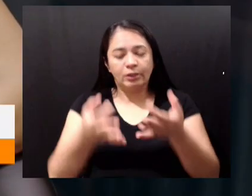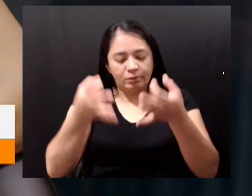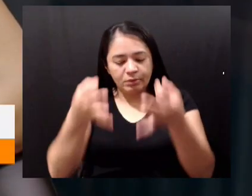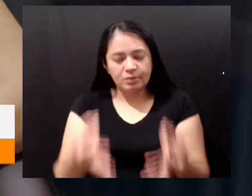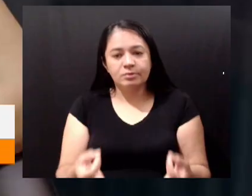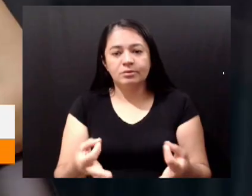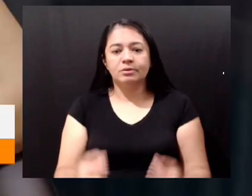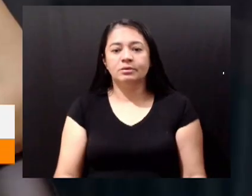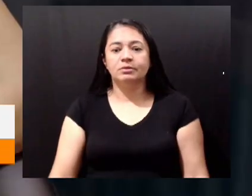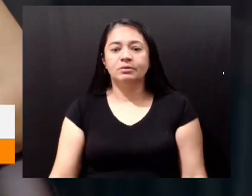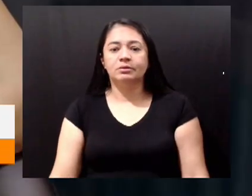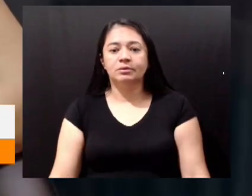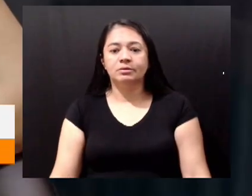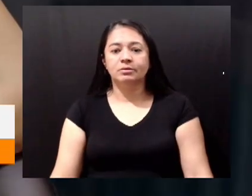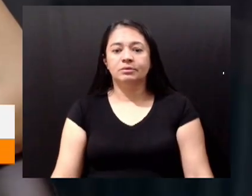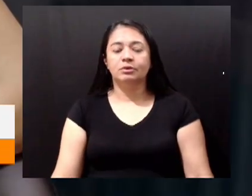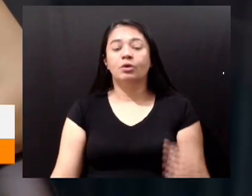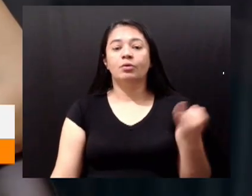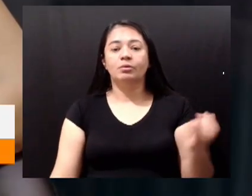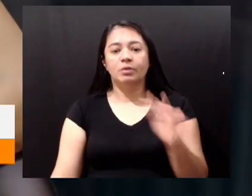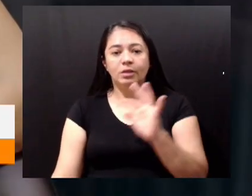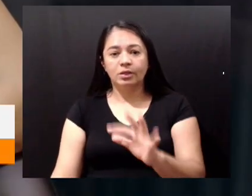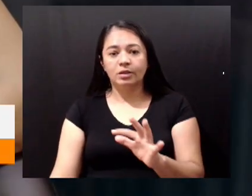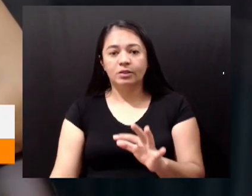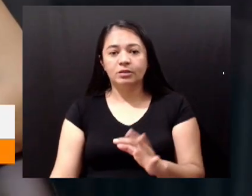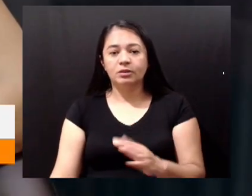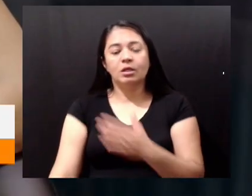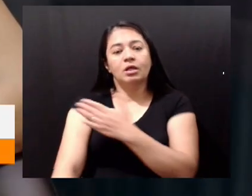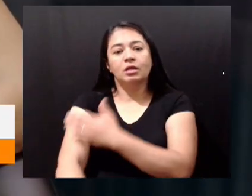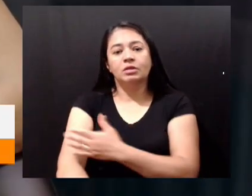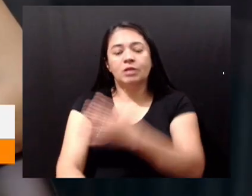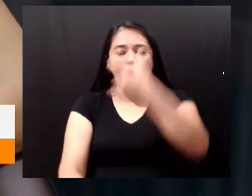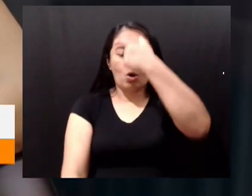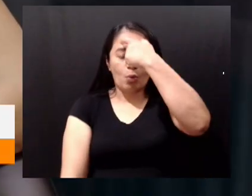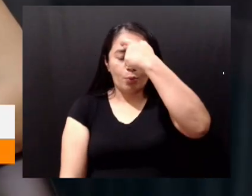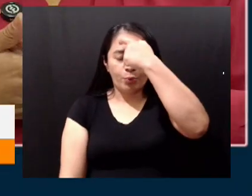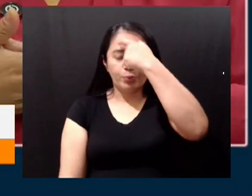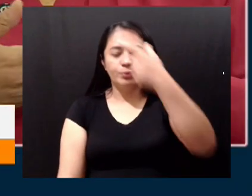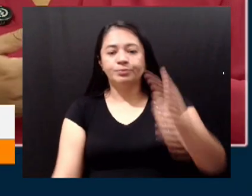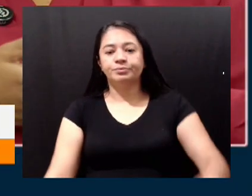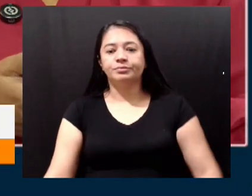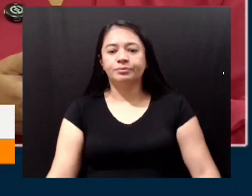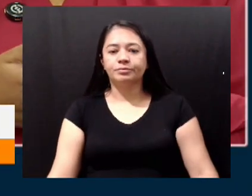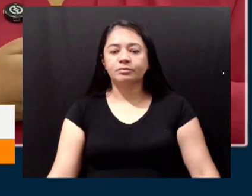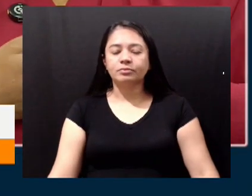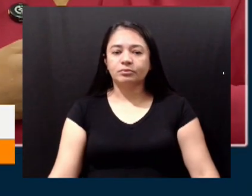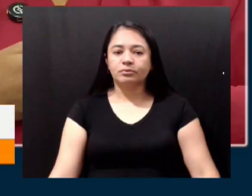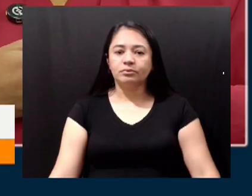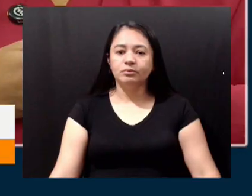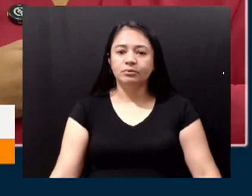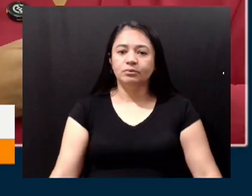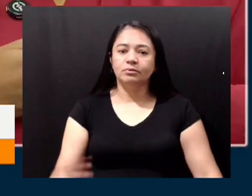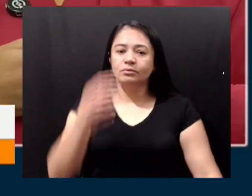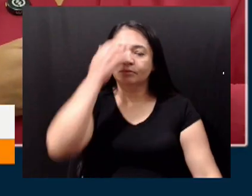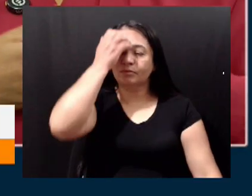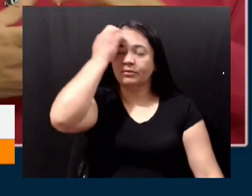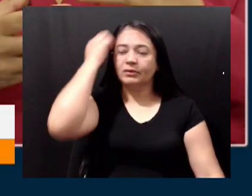Então o importante é isso, é o bom senso, é a consciência. Muito bem. Ô Rogério, sobre a